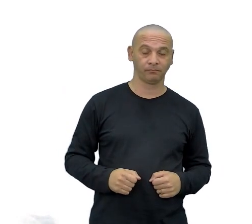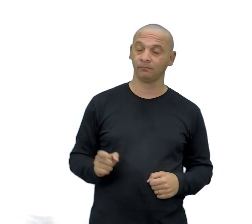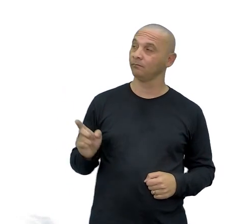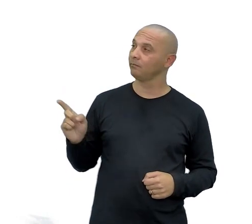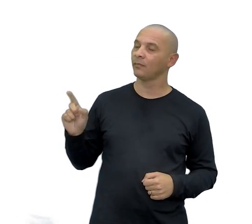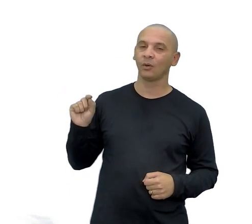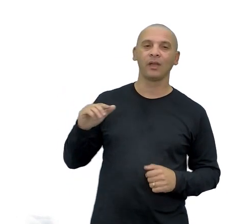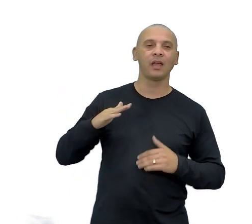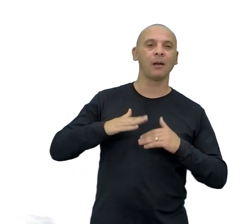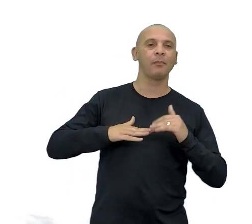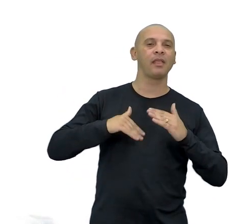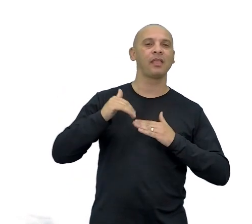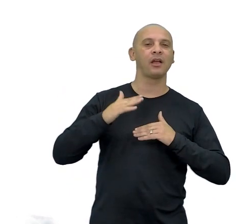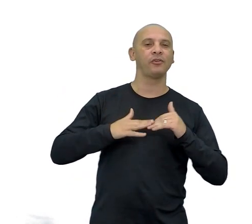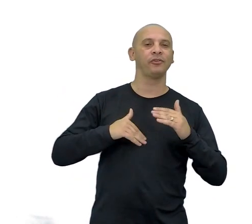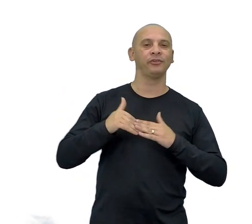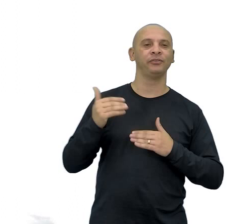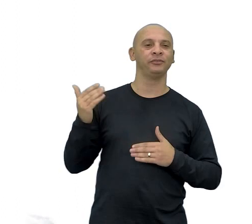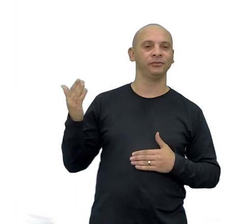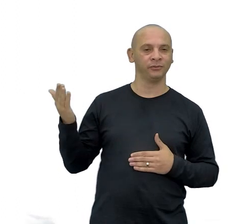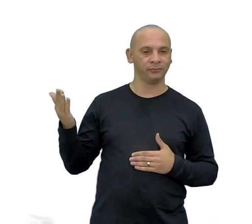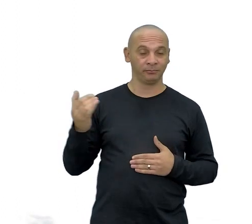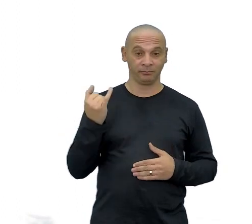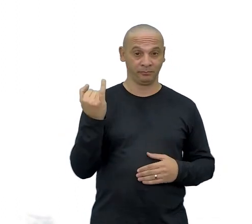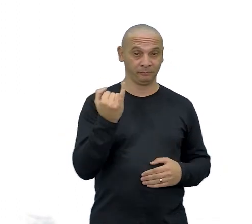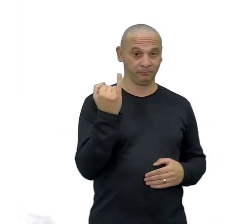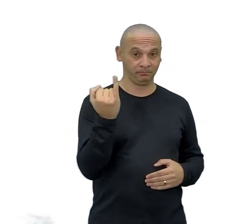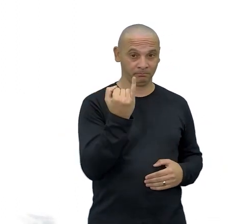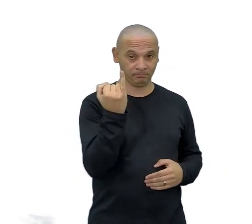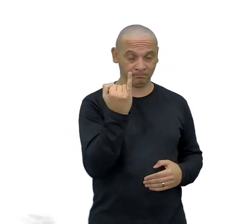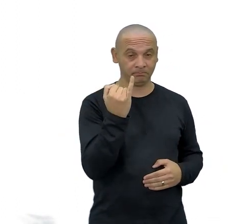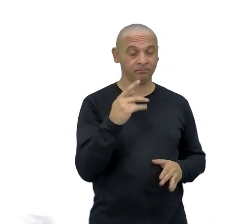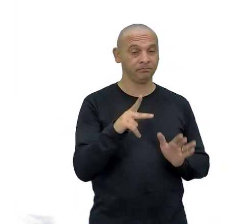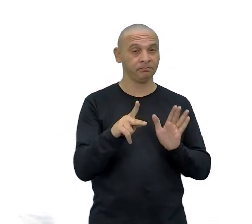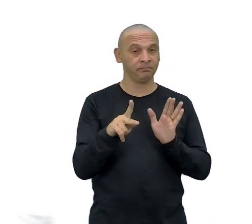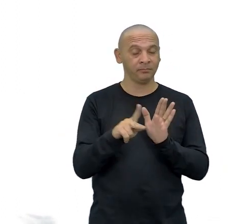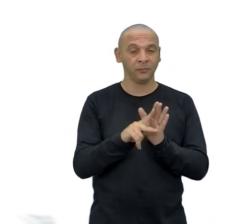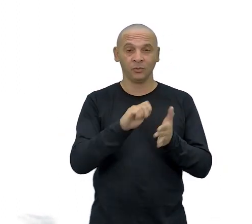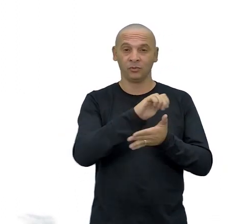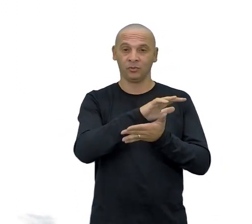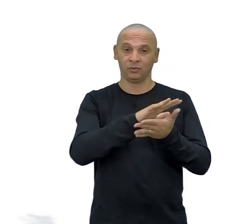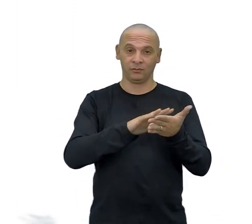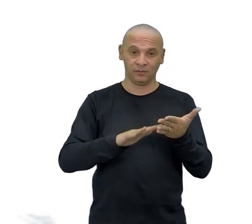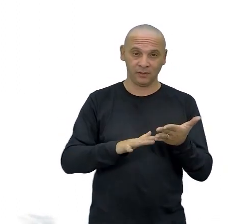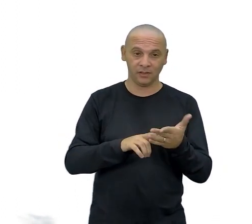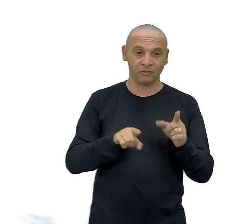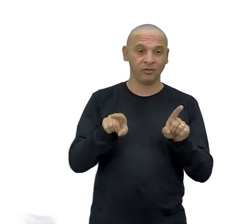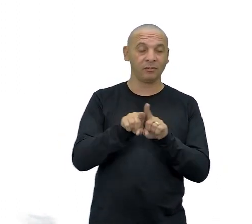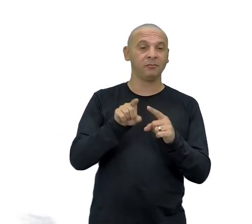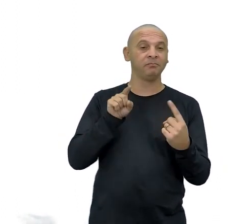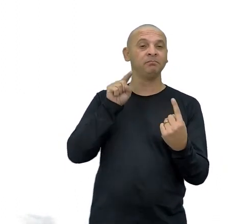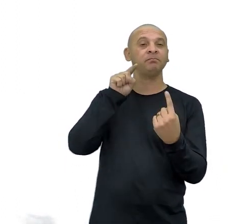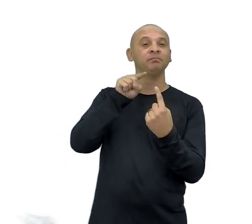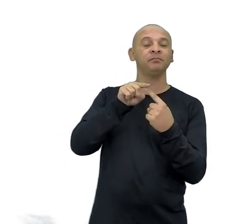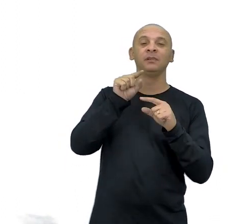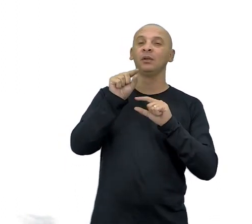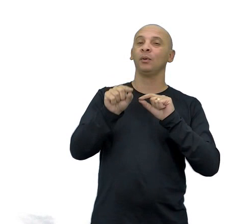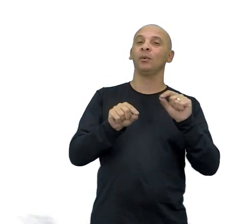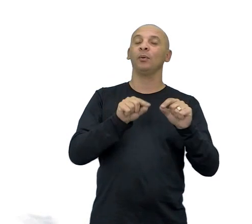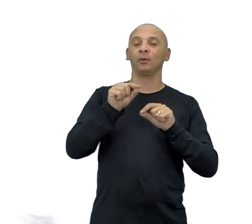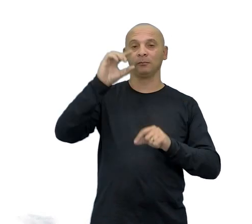Então, aqui nós temos a habilidade essencial dessa sequência de atividade e os indicadores